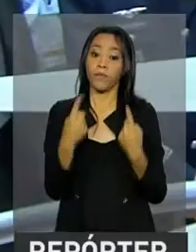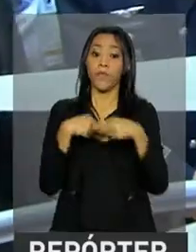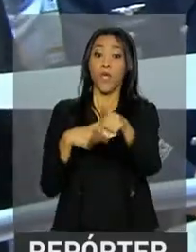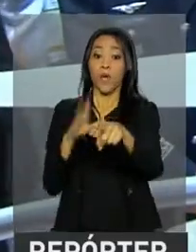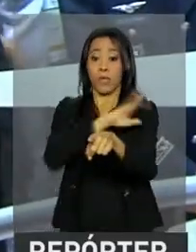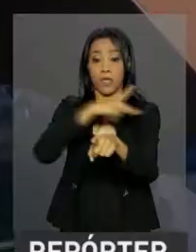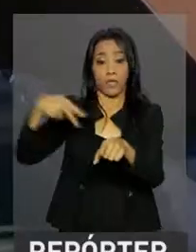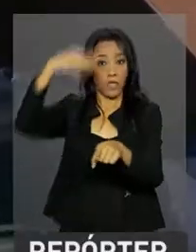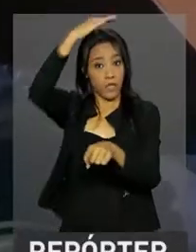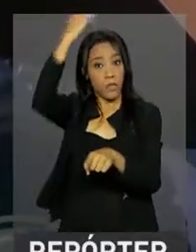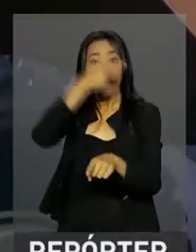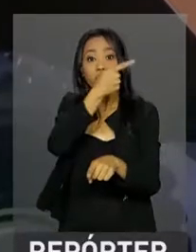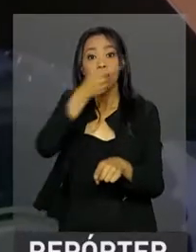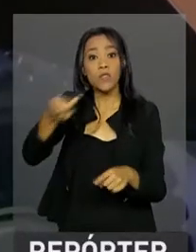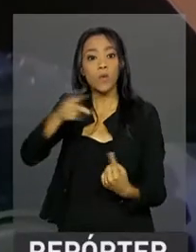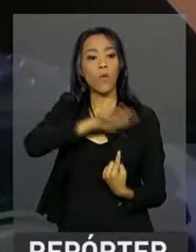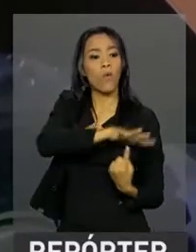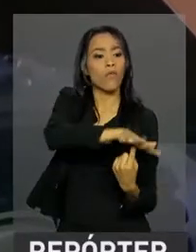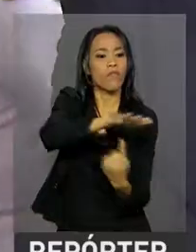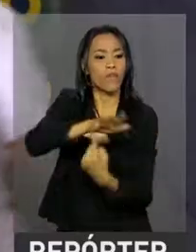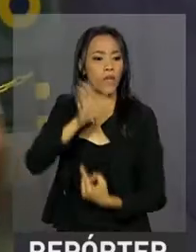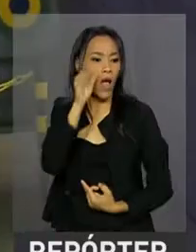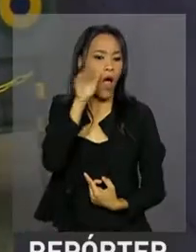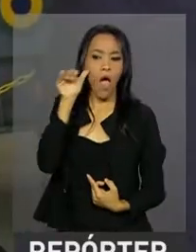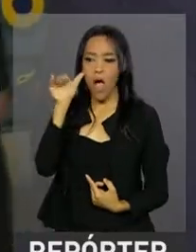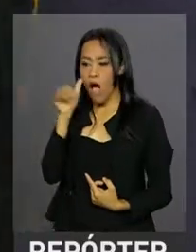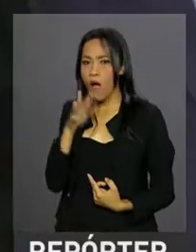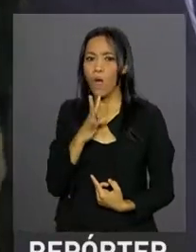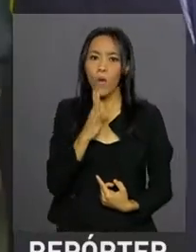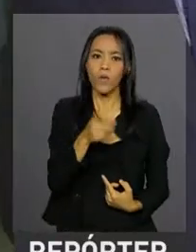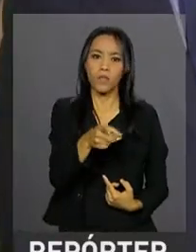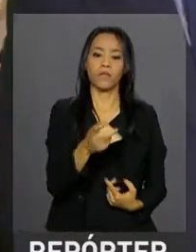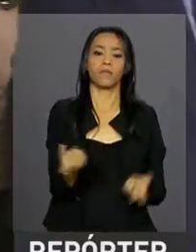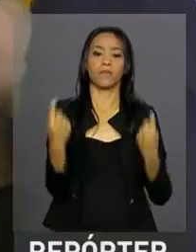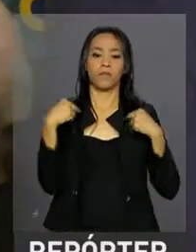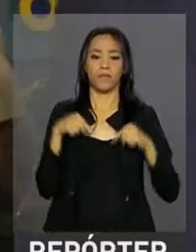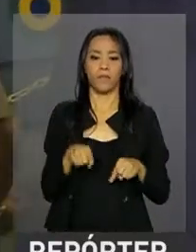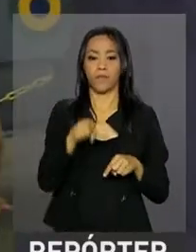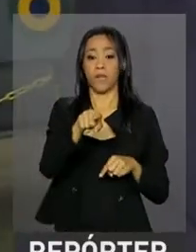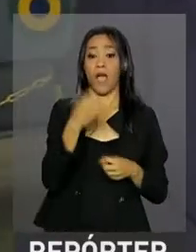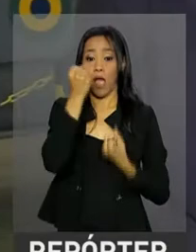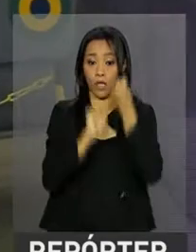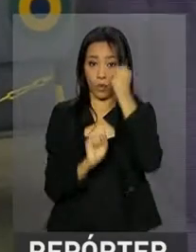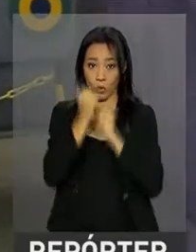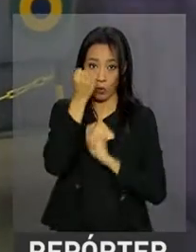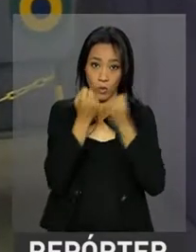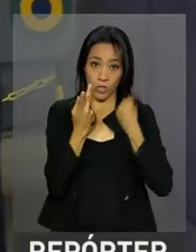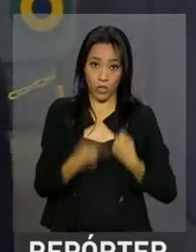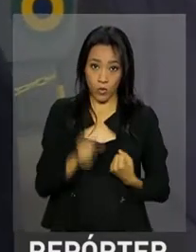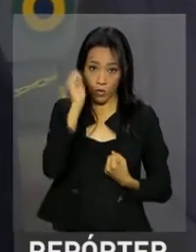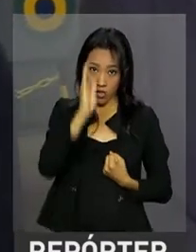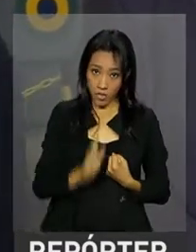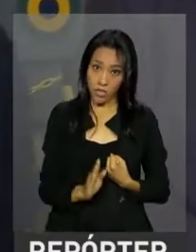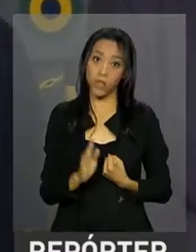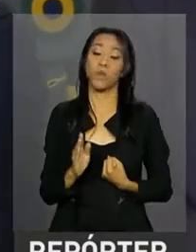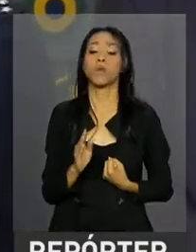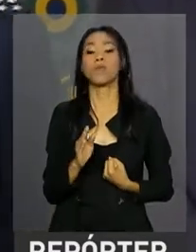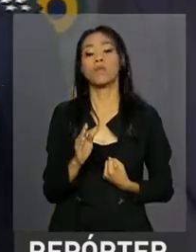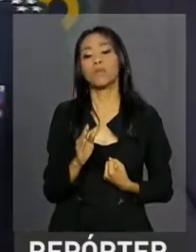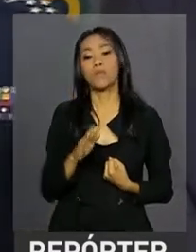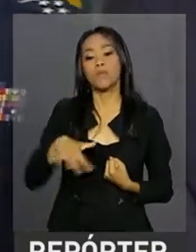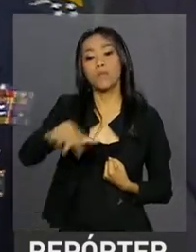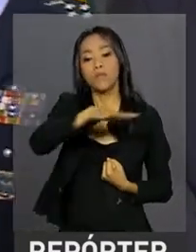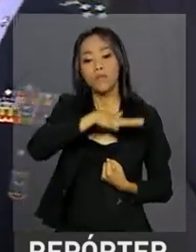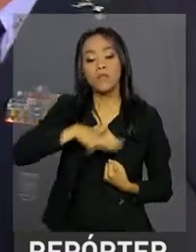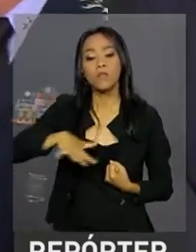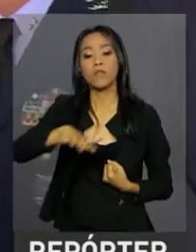e conheceu os principais estandes do evento. A indústria nacional também está perfilhando os grandes avanços tecnológicos do